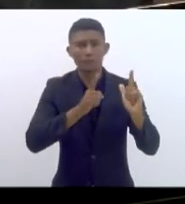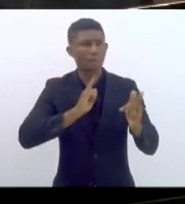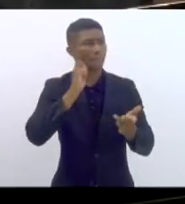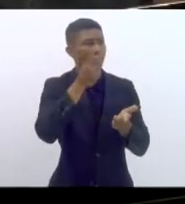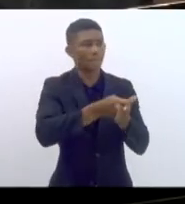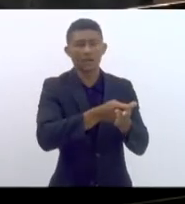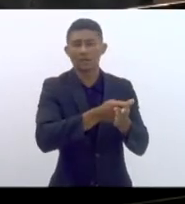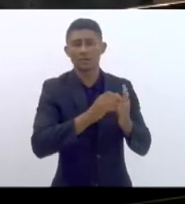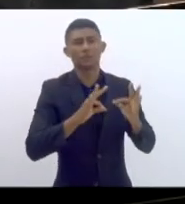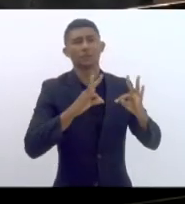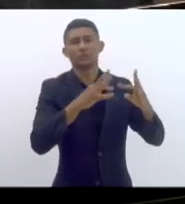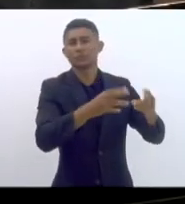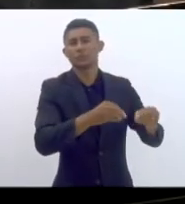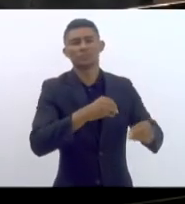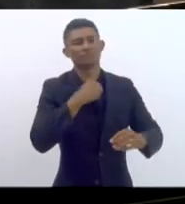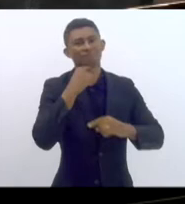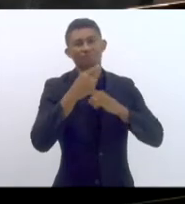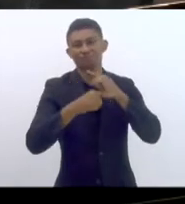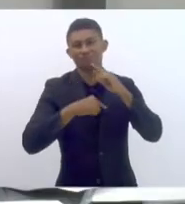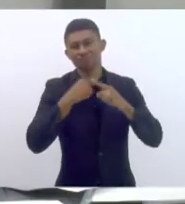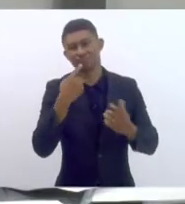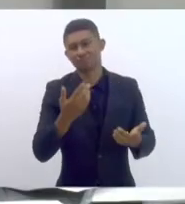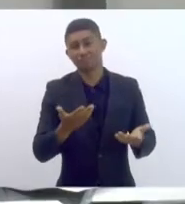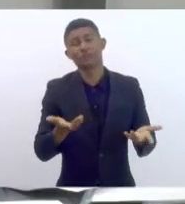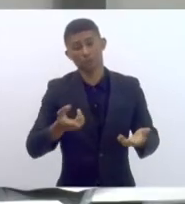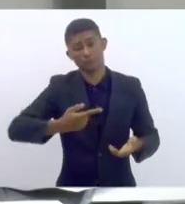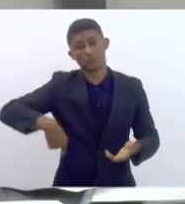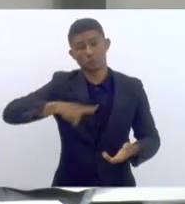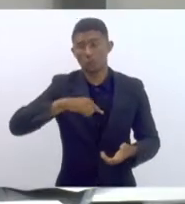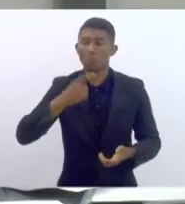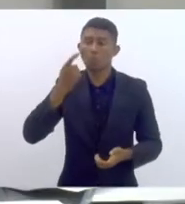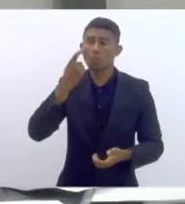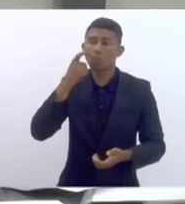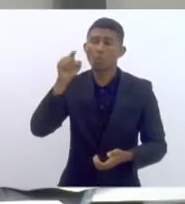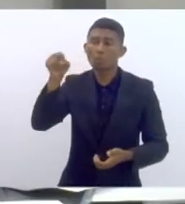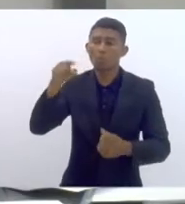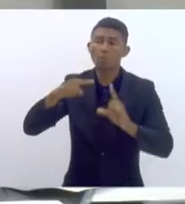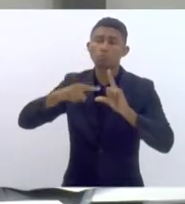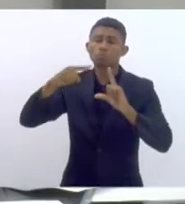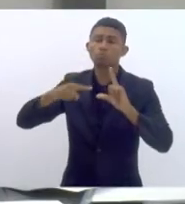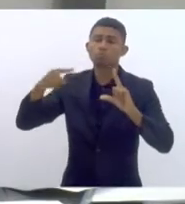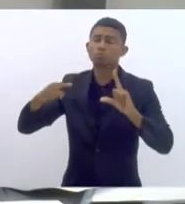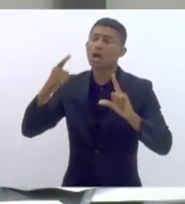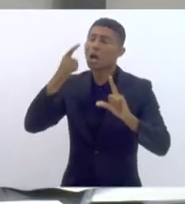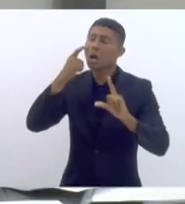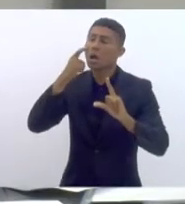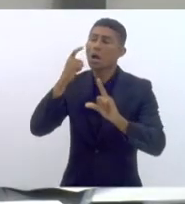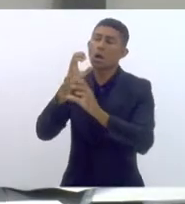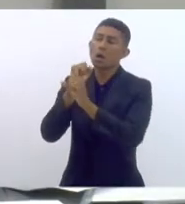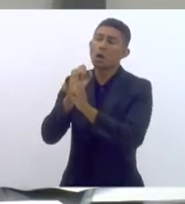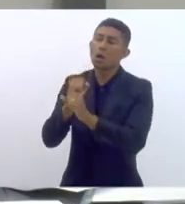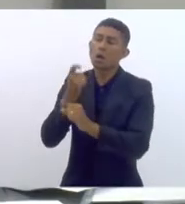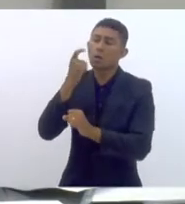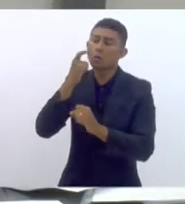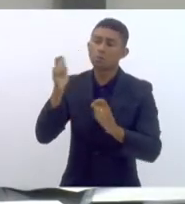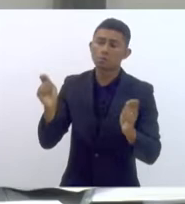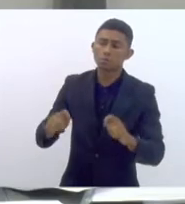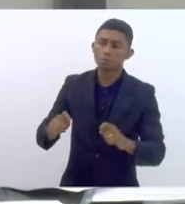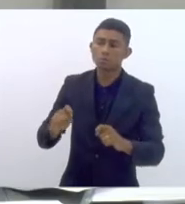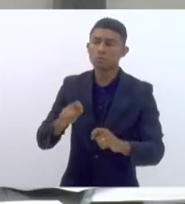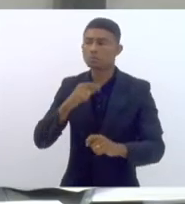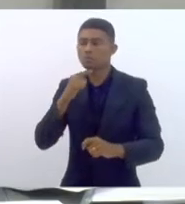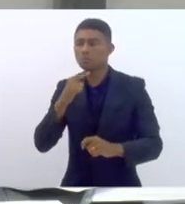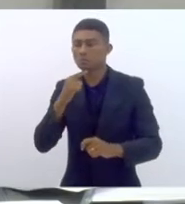queríamos verificar o que, que os próprios números dizem, mesmo sujeito a todos os erros. Né? Então, é só